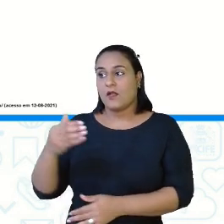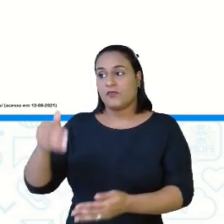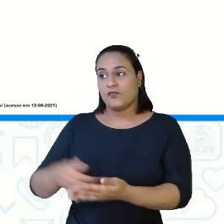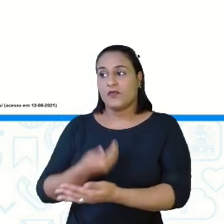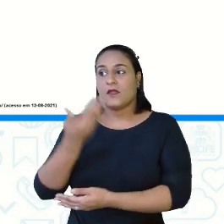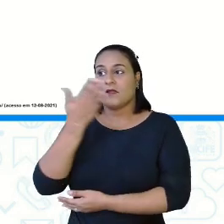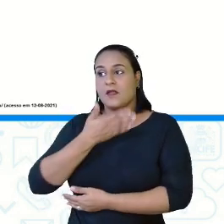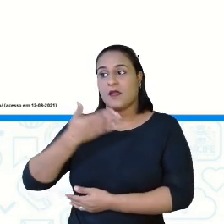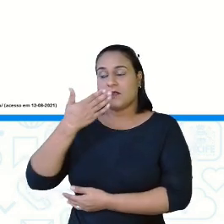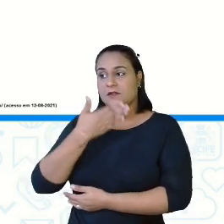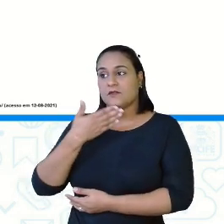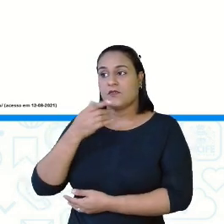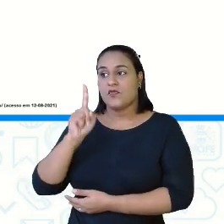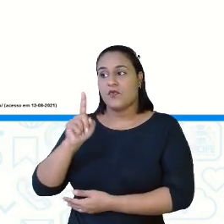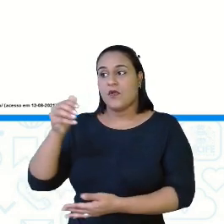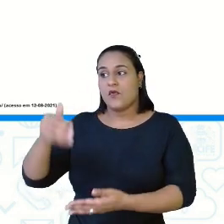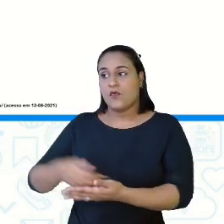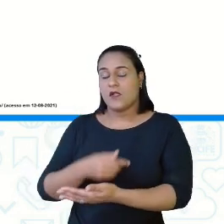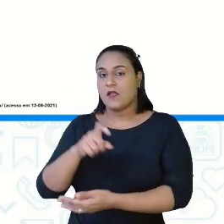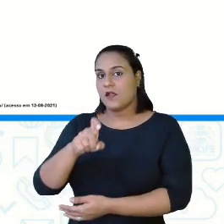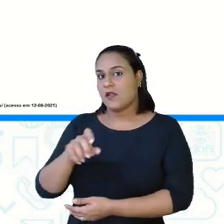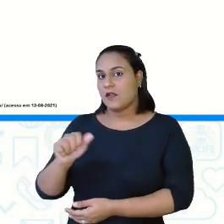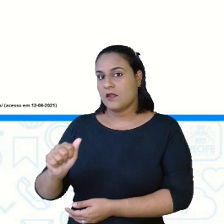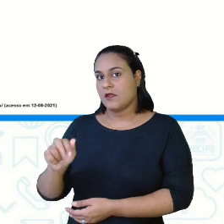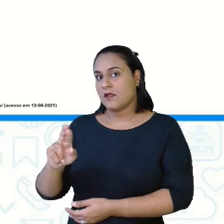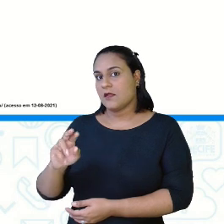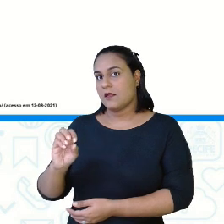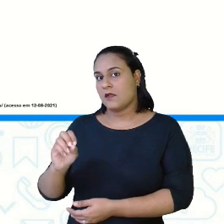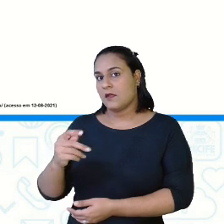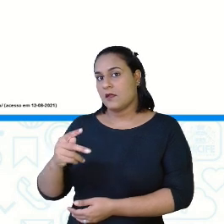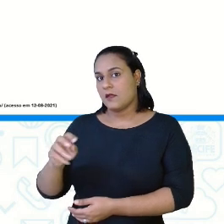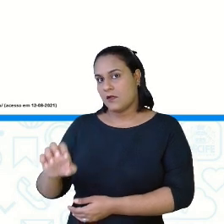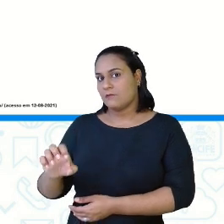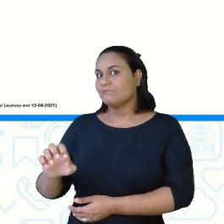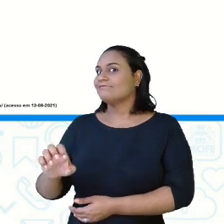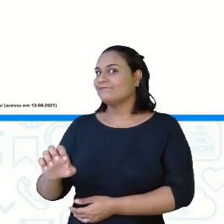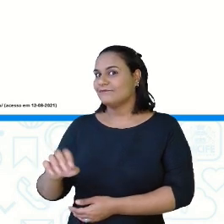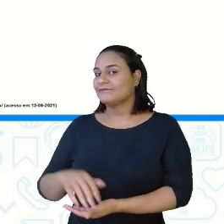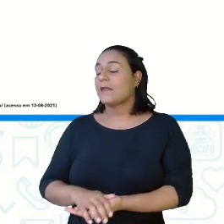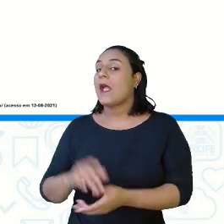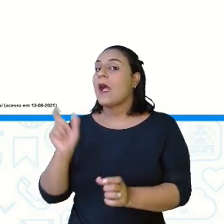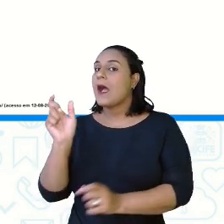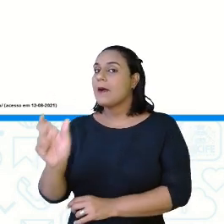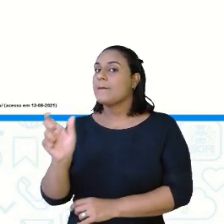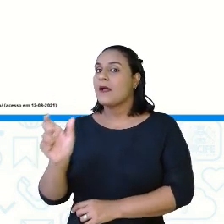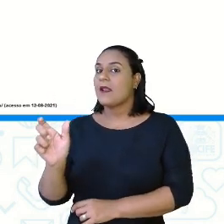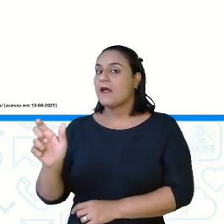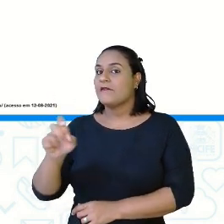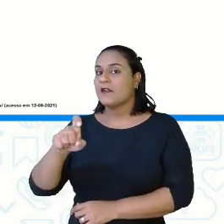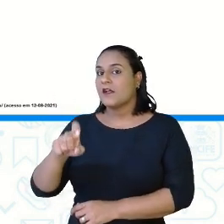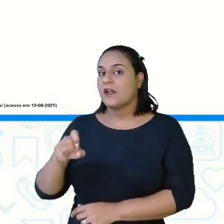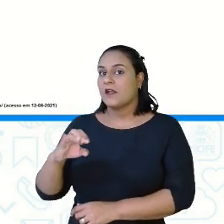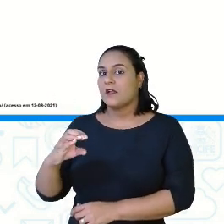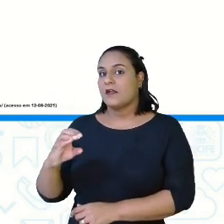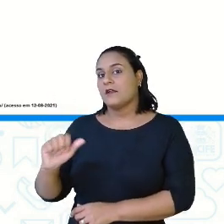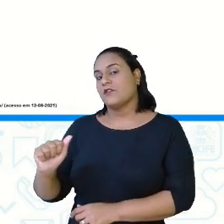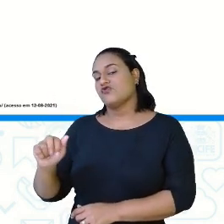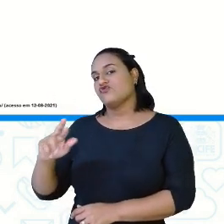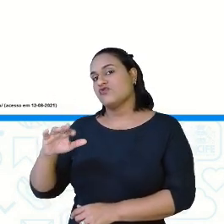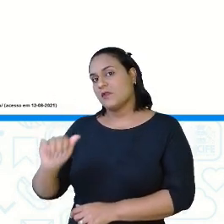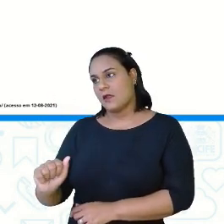de açúcar e uma colher de xarope. Então, aí eu tenho a palavra xícara, ela se escreve com X, chocolate com CH